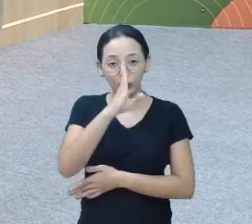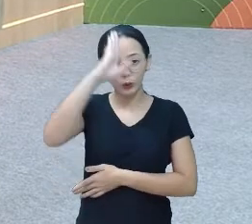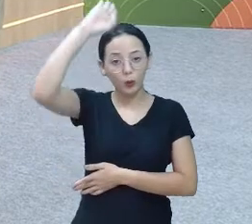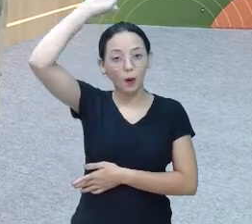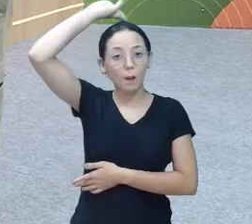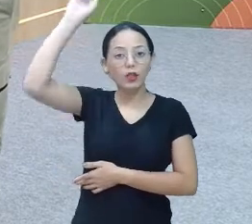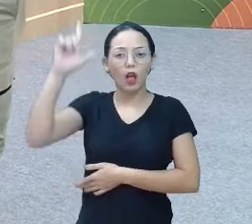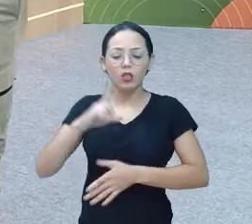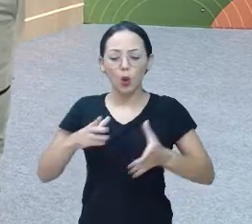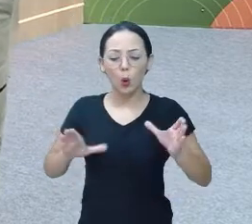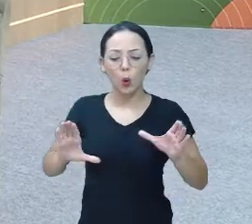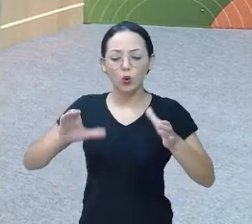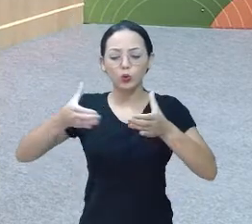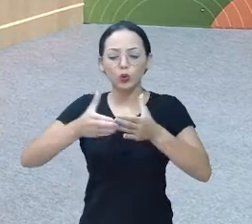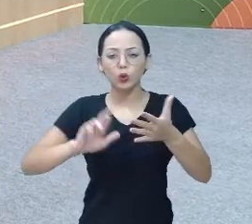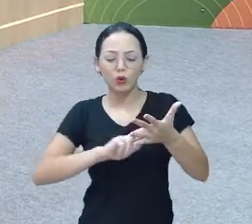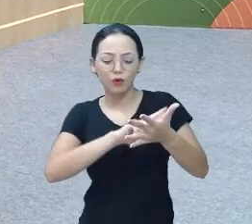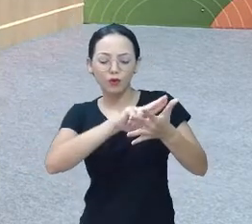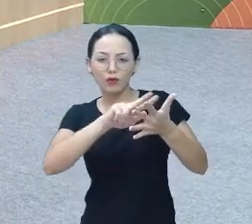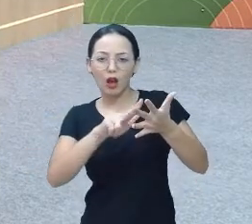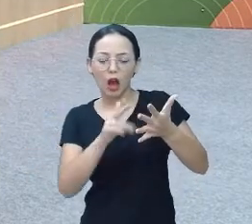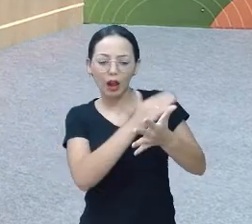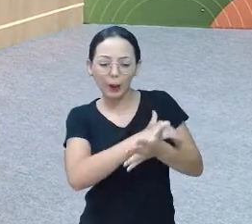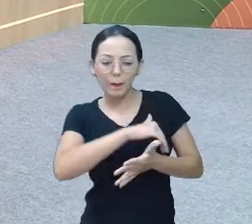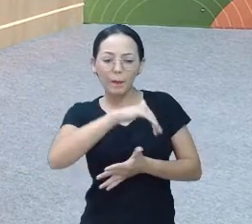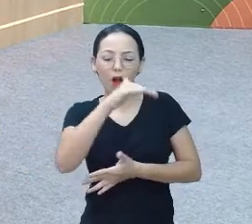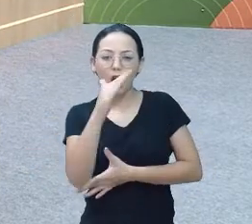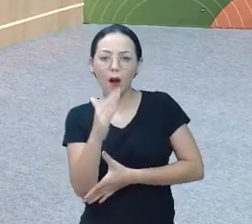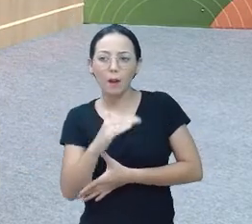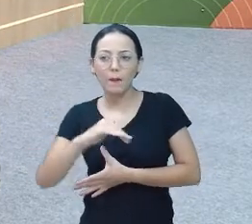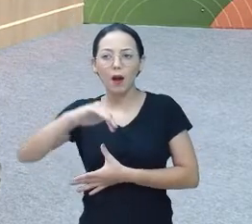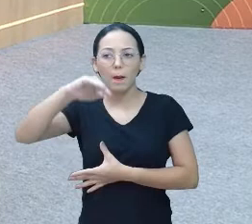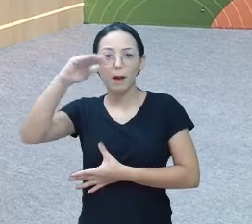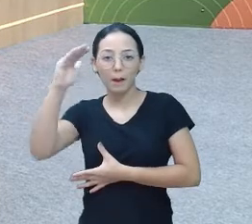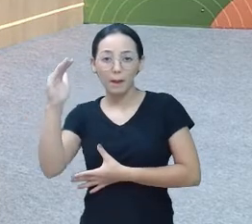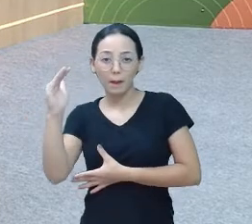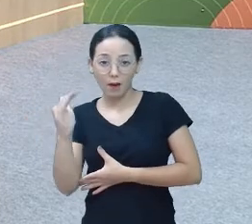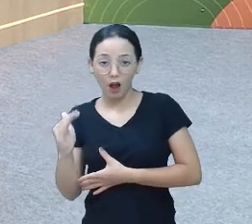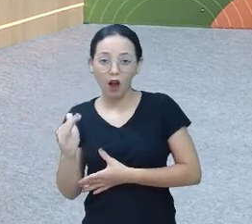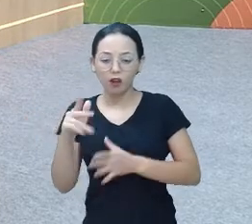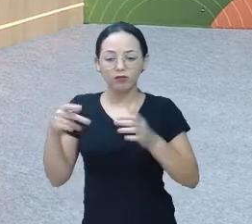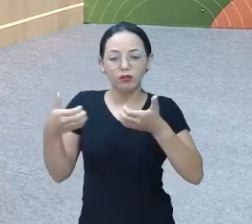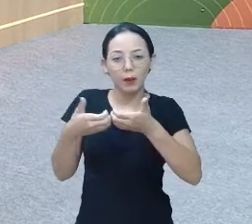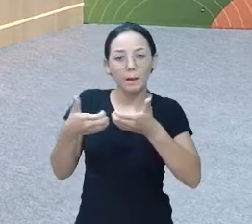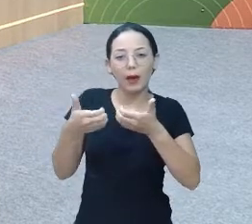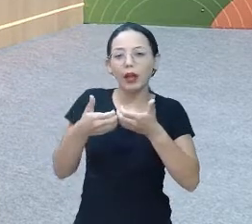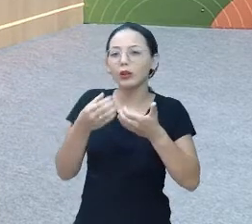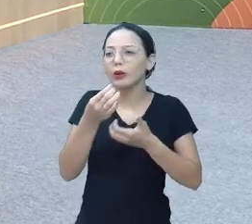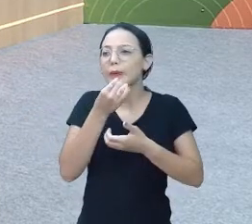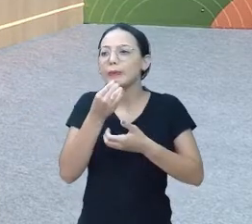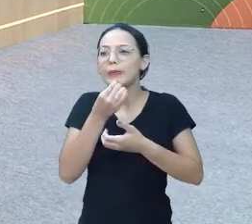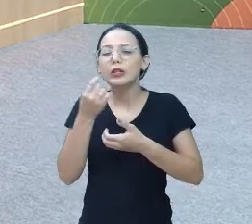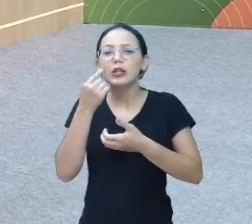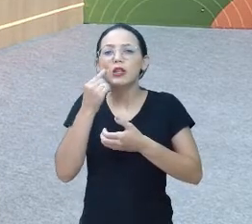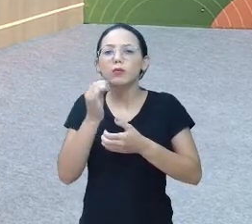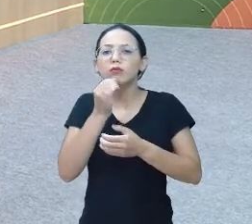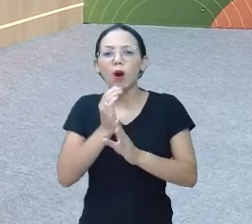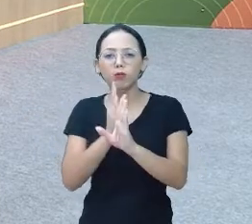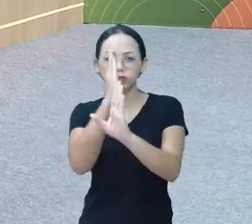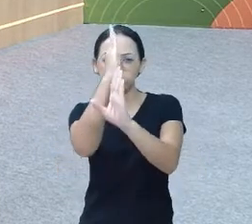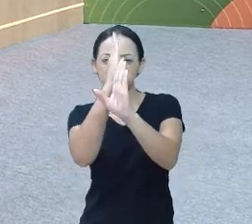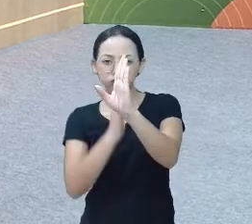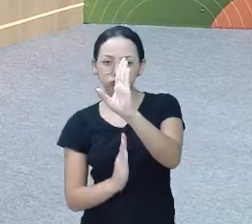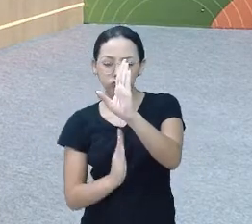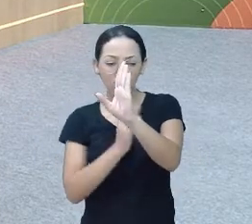existia um conjunto, né, uma cadeia de montanhas na Península Itálica que cortava ela, né, como se fosse tipo uma espinha, né,